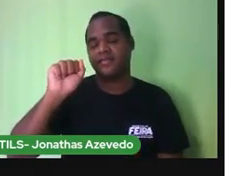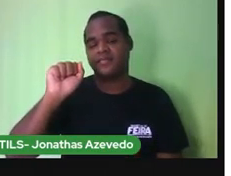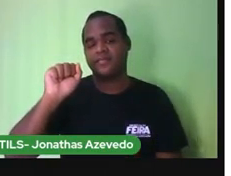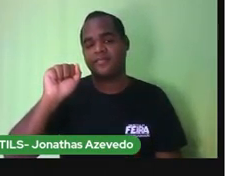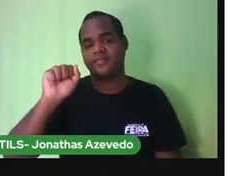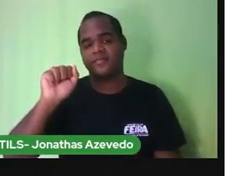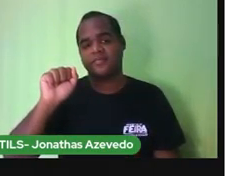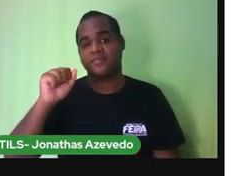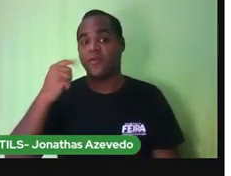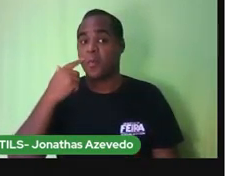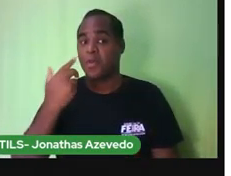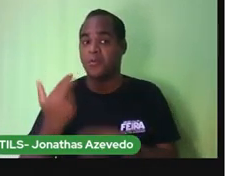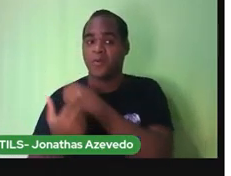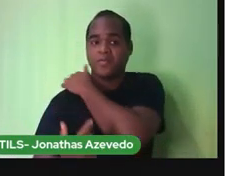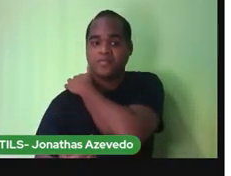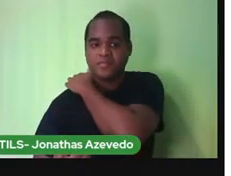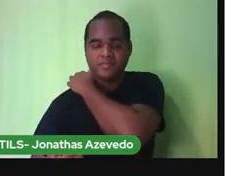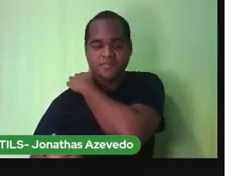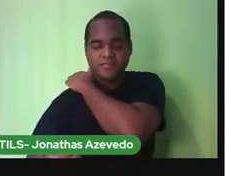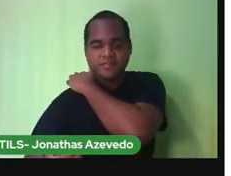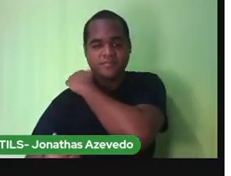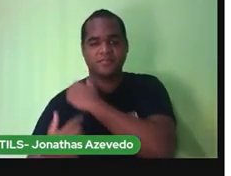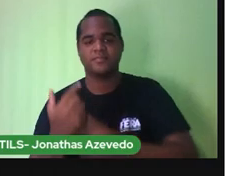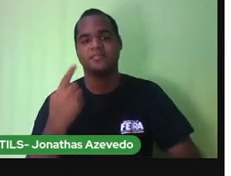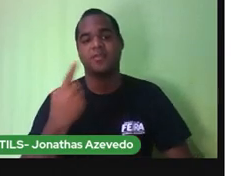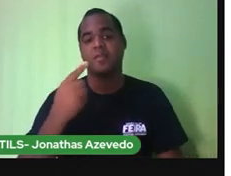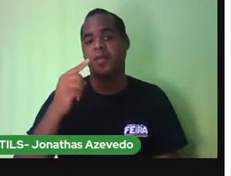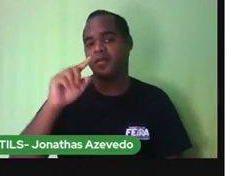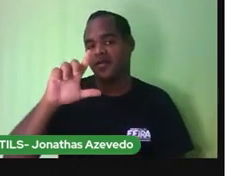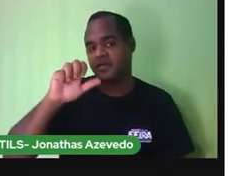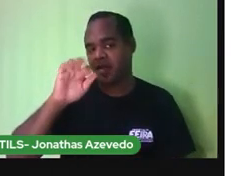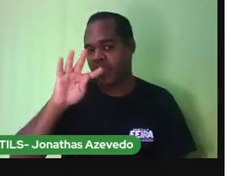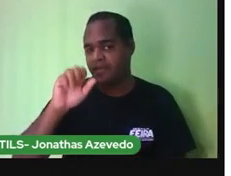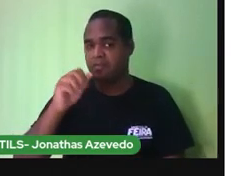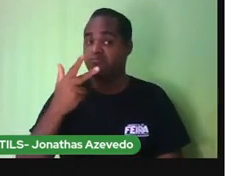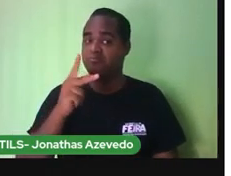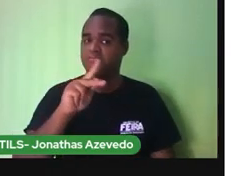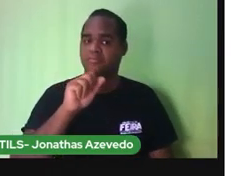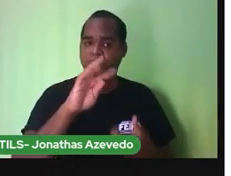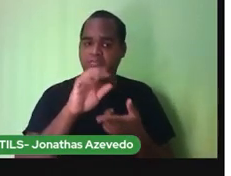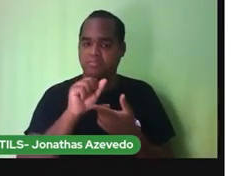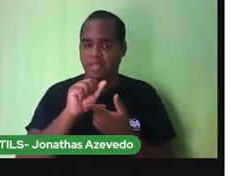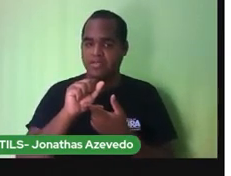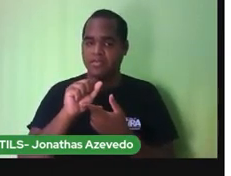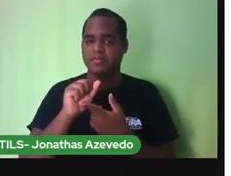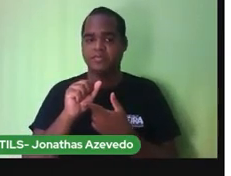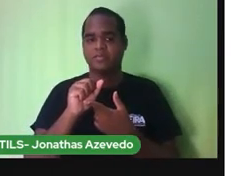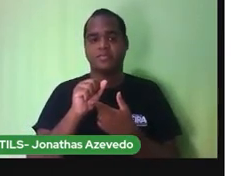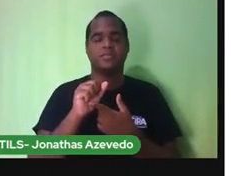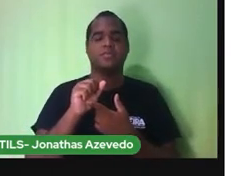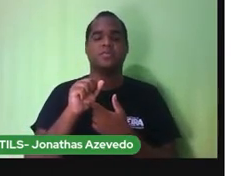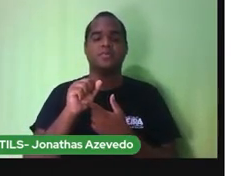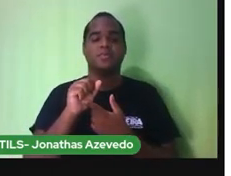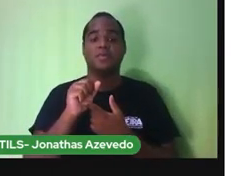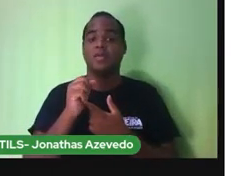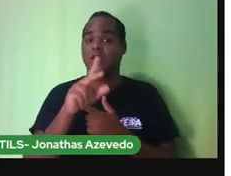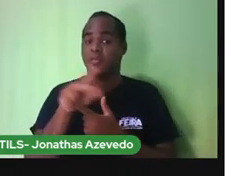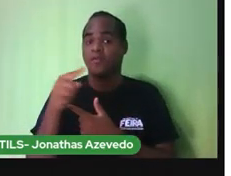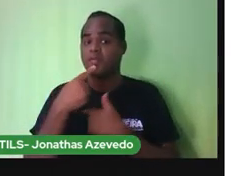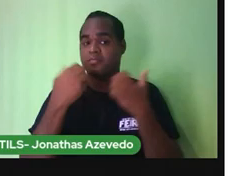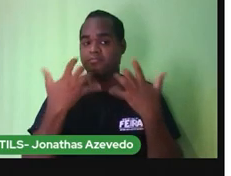Olha a mesma coisa primeira palavrinha foi passa e a segunda lata a próxima